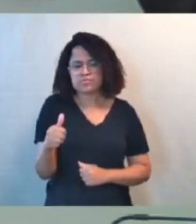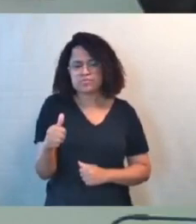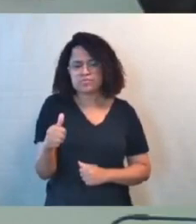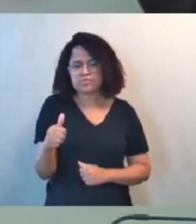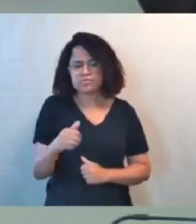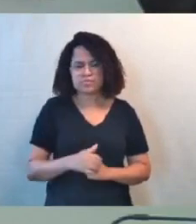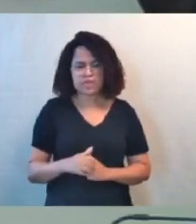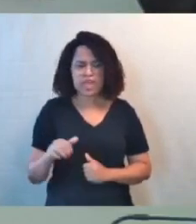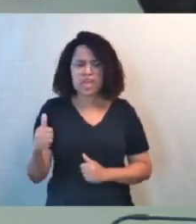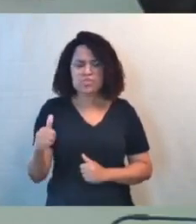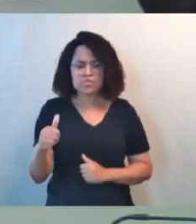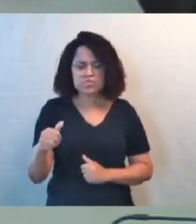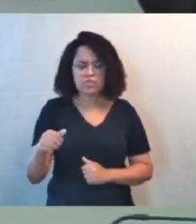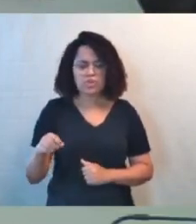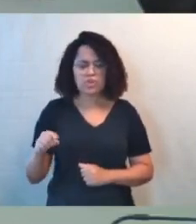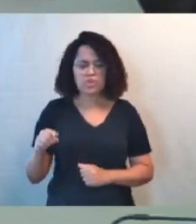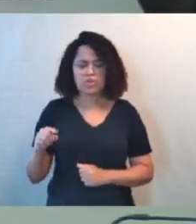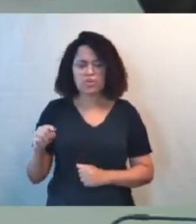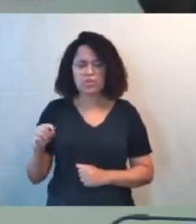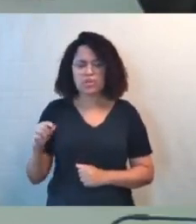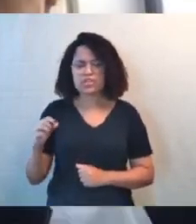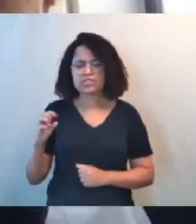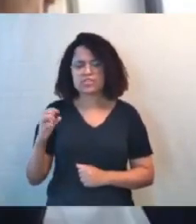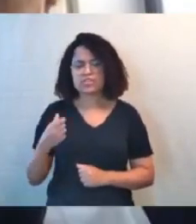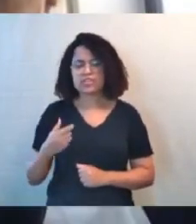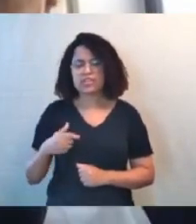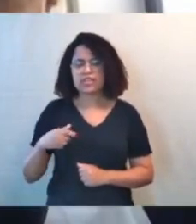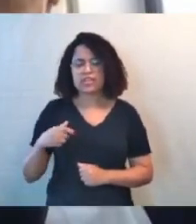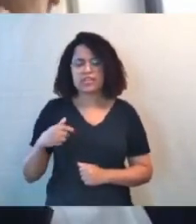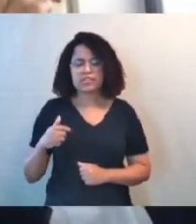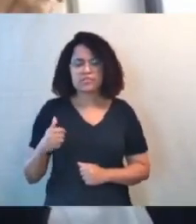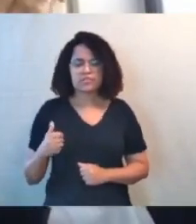eu suspendo essa reunião. Relator, deixa eu só...